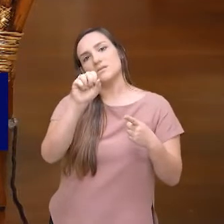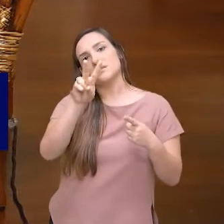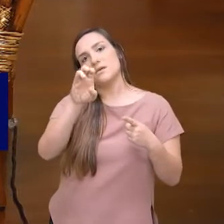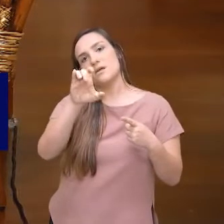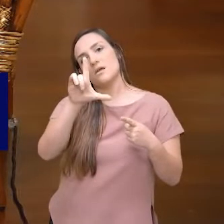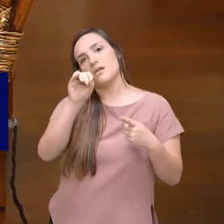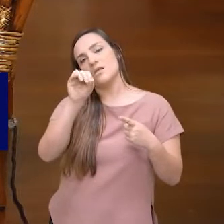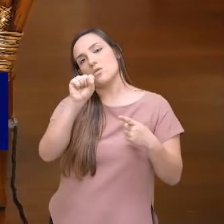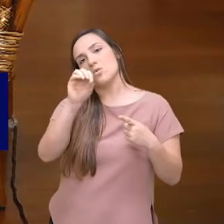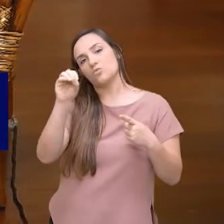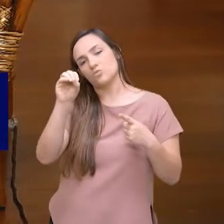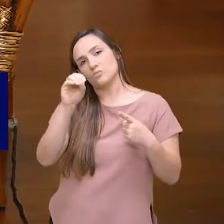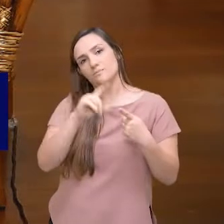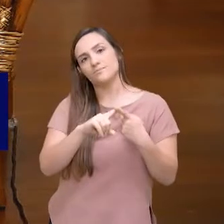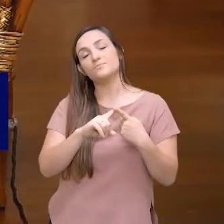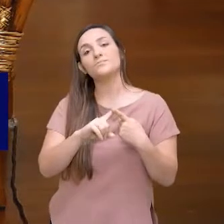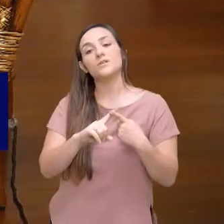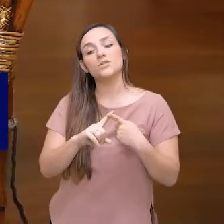Reis,